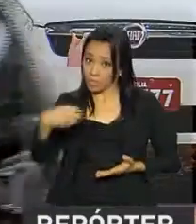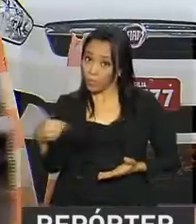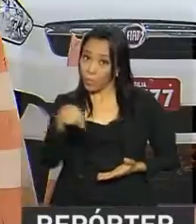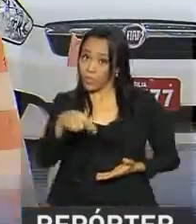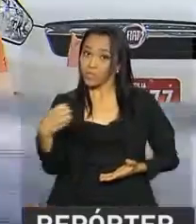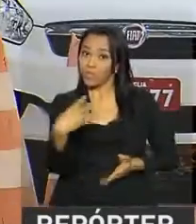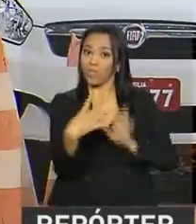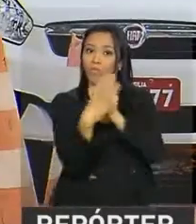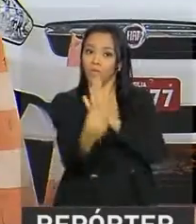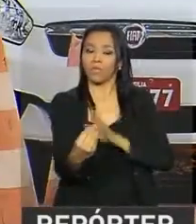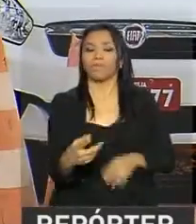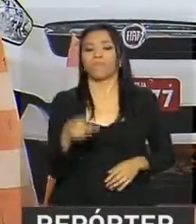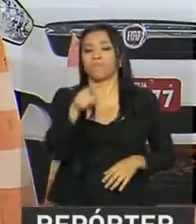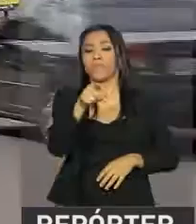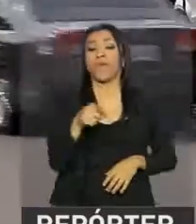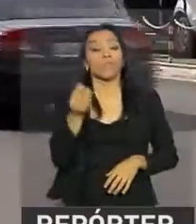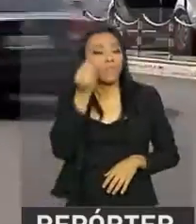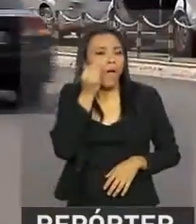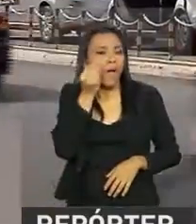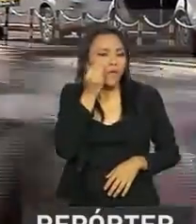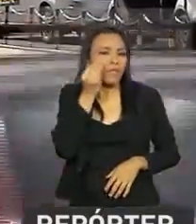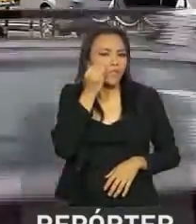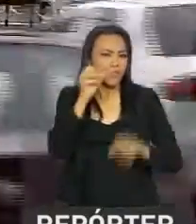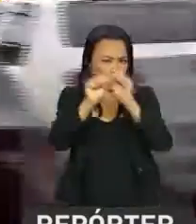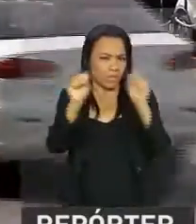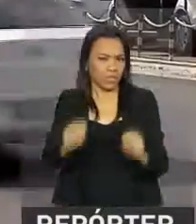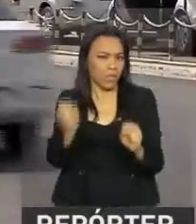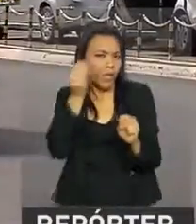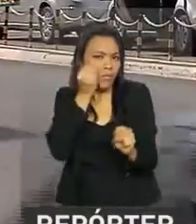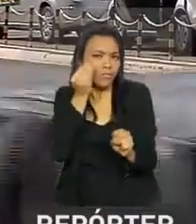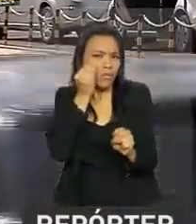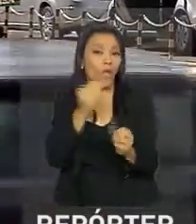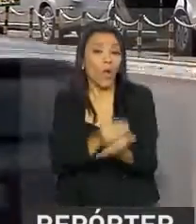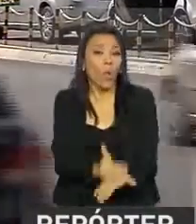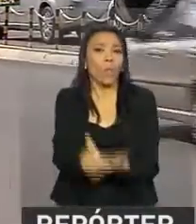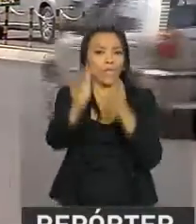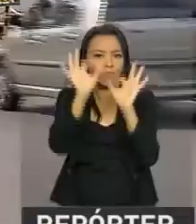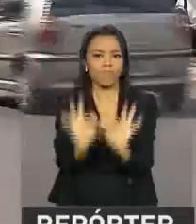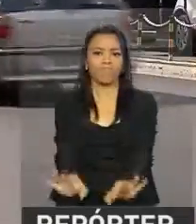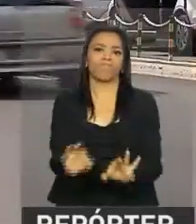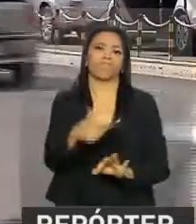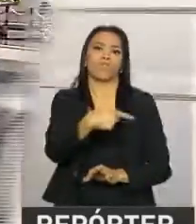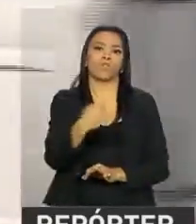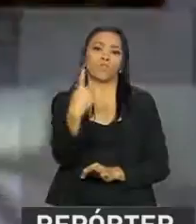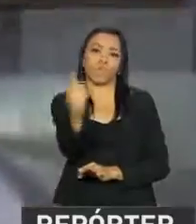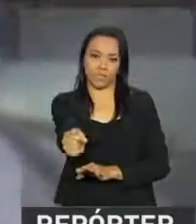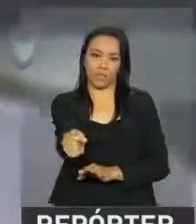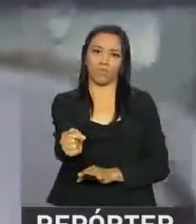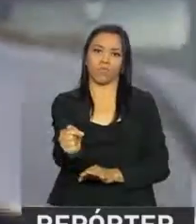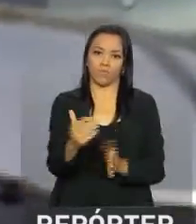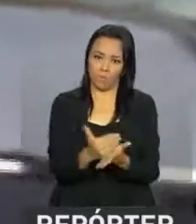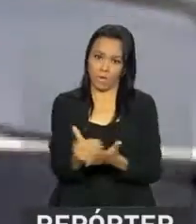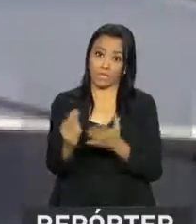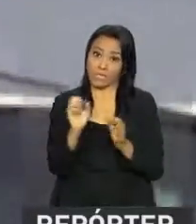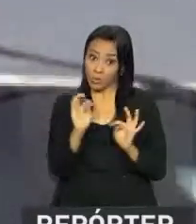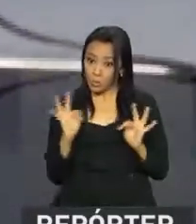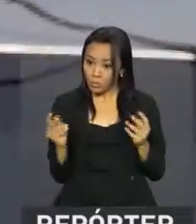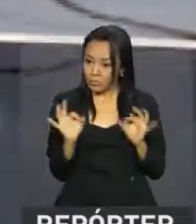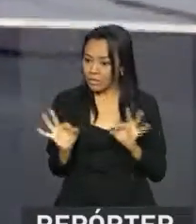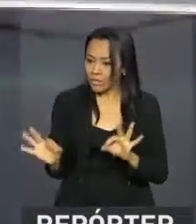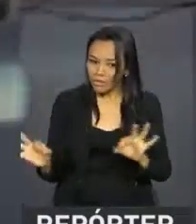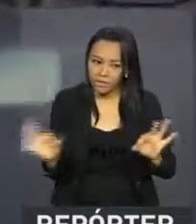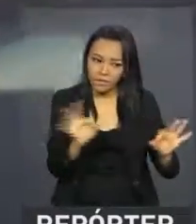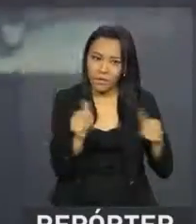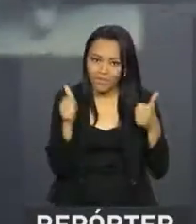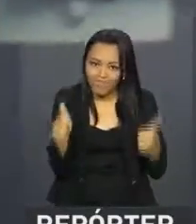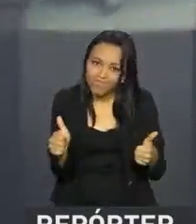sistema já está em fase de testes e vai começar a funcionar no início de 2017 se tudo der certo a